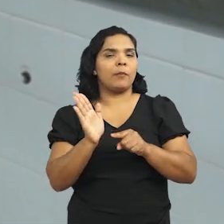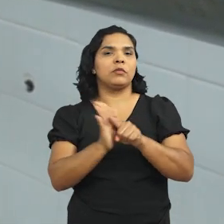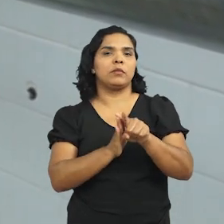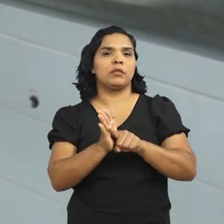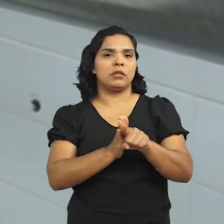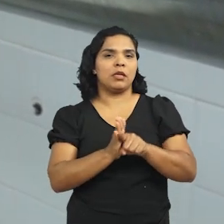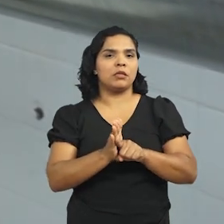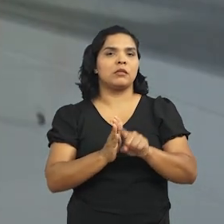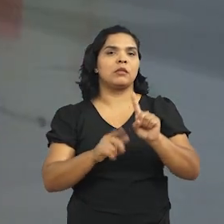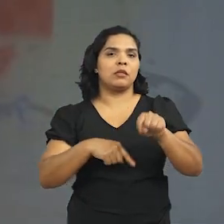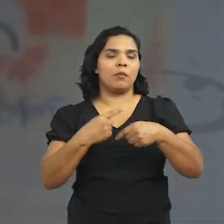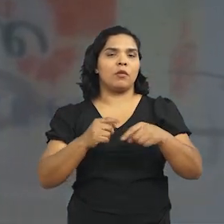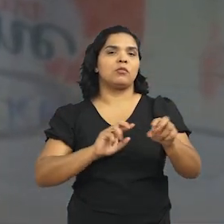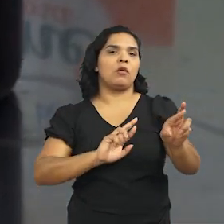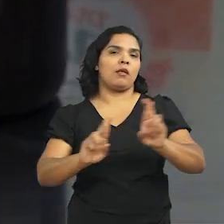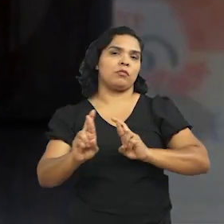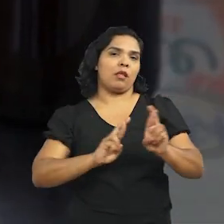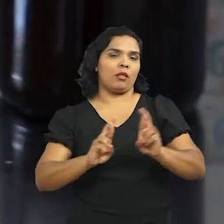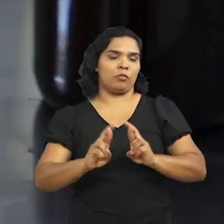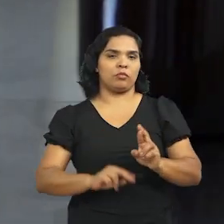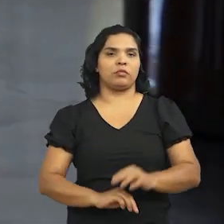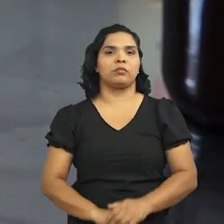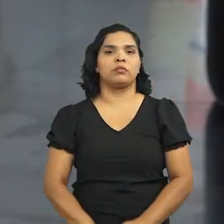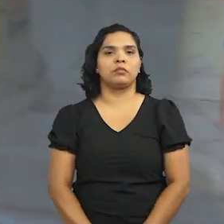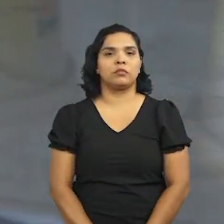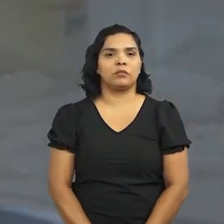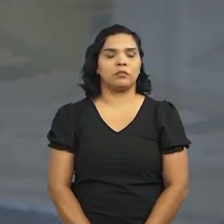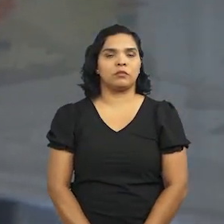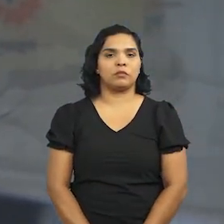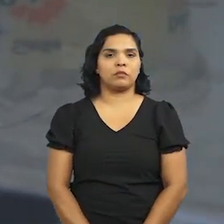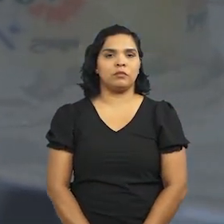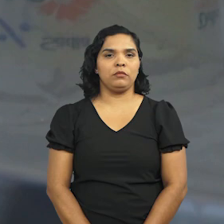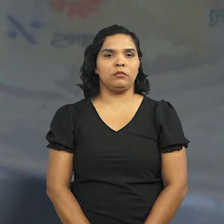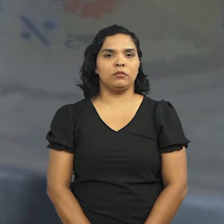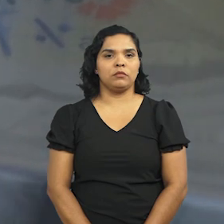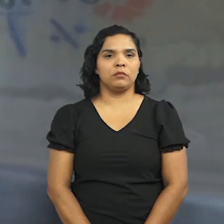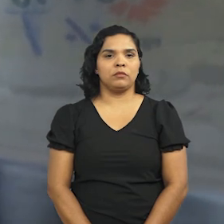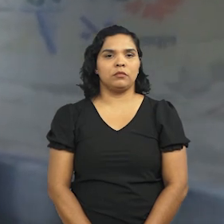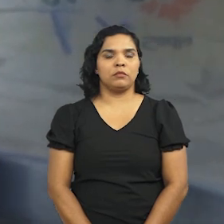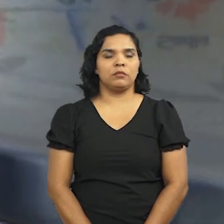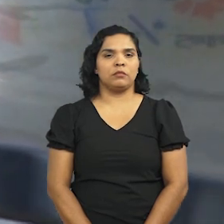novos pontos de pesquisas a partir desses resultados.